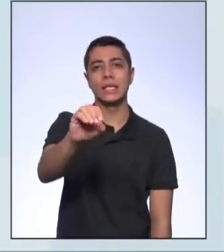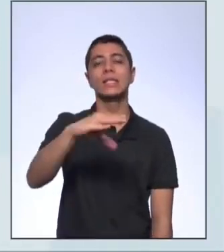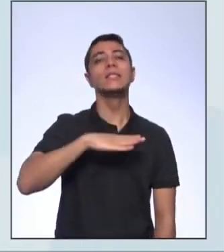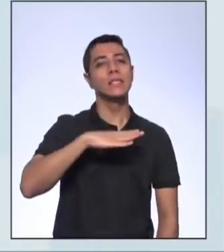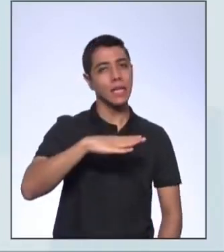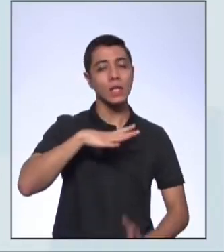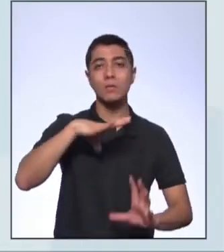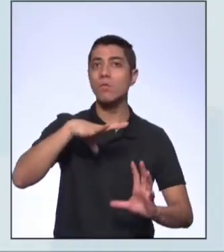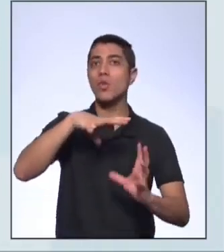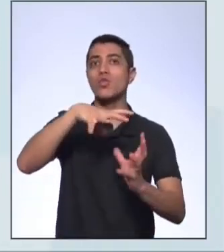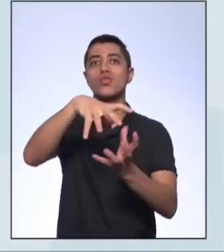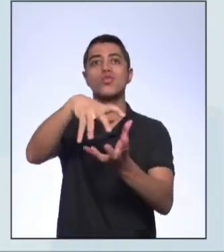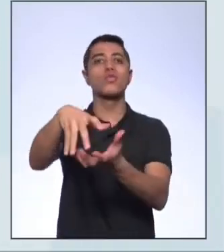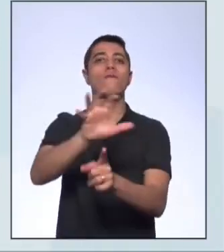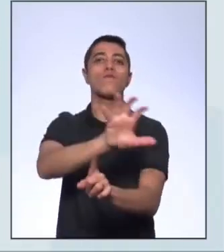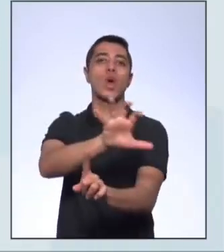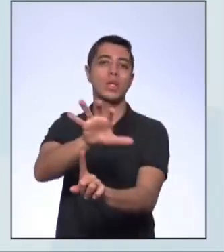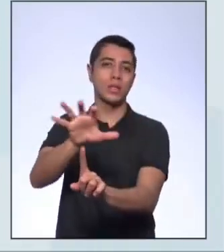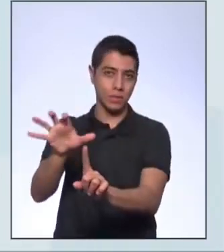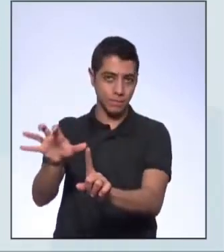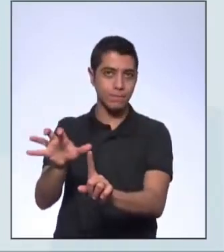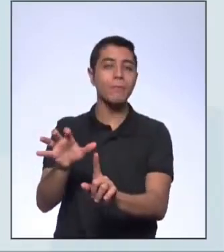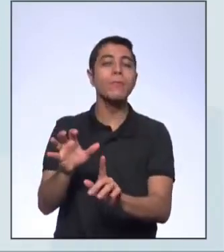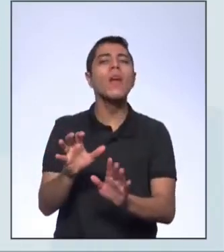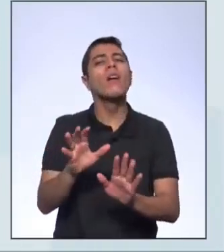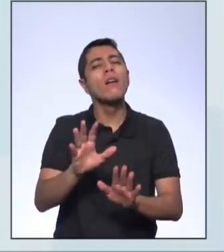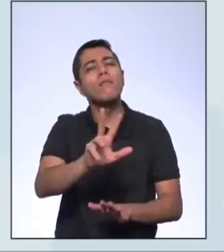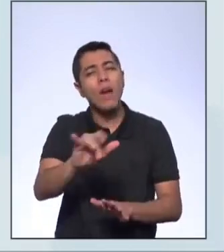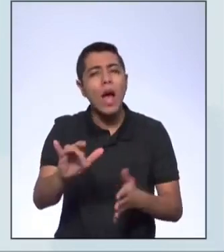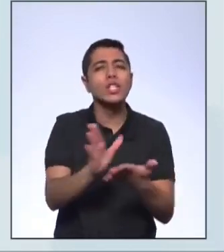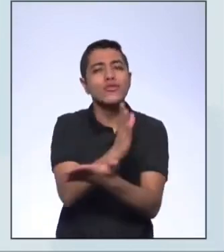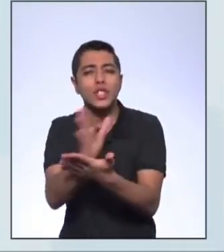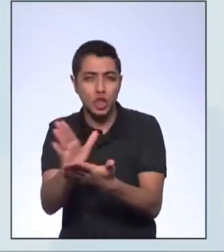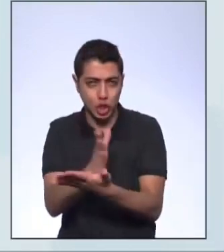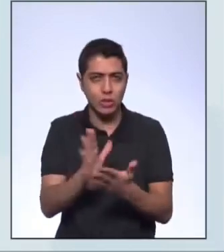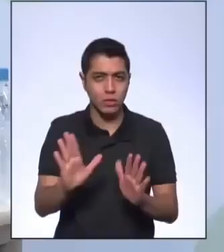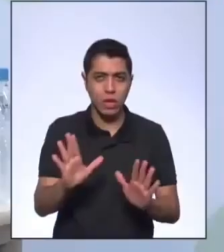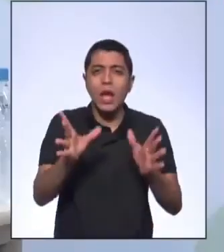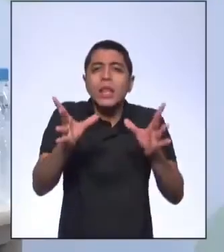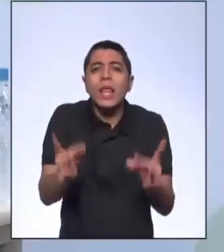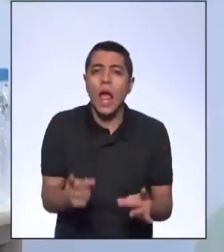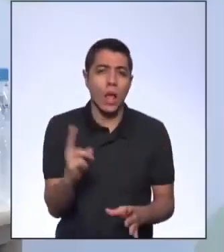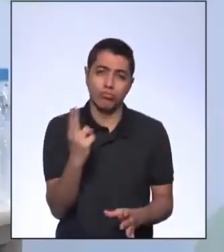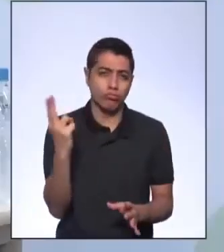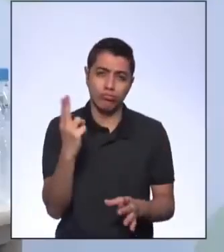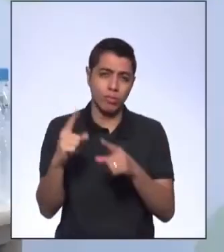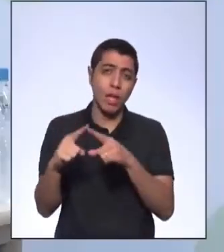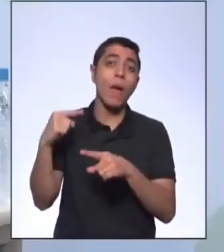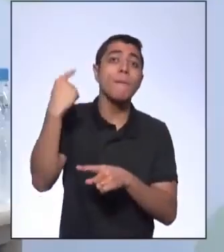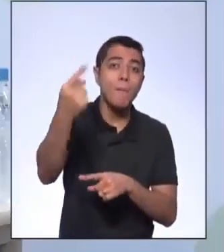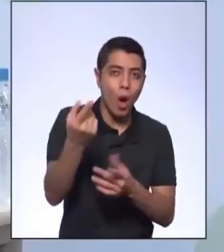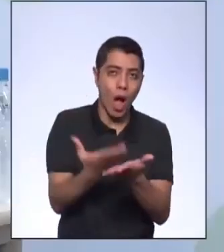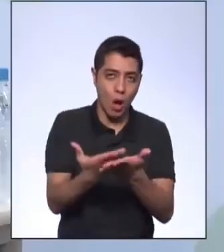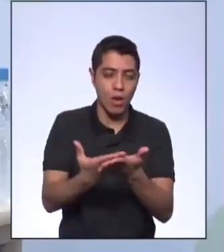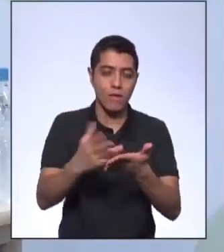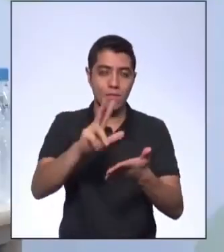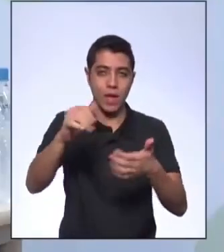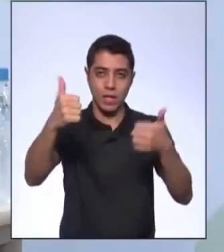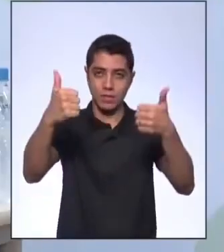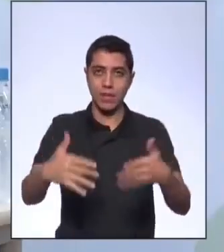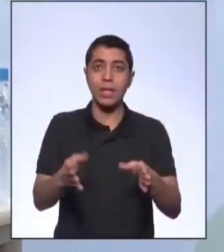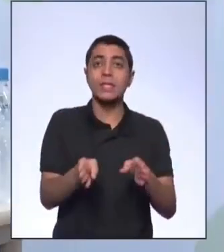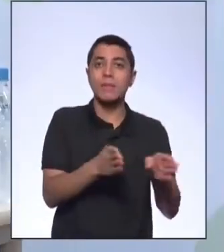aí elas são divididas eu não vou explicar porque depois uma próximo a gente vai ter essa explicação maceração dívidas assim alfa beta e Gama